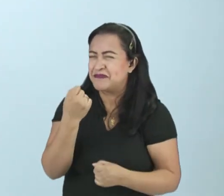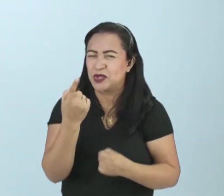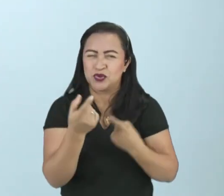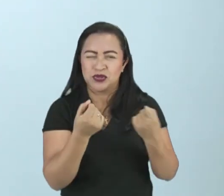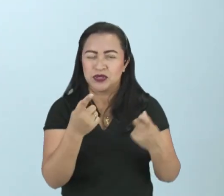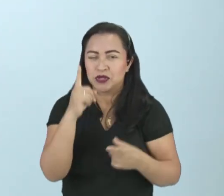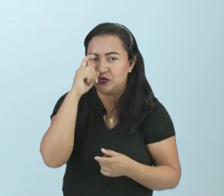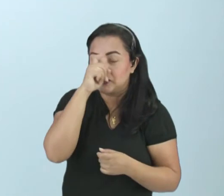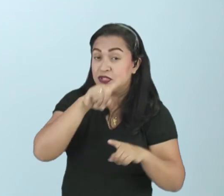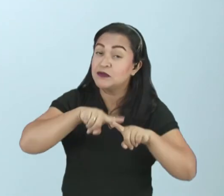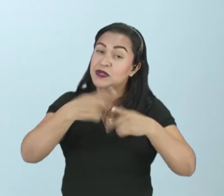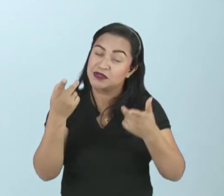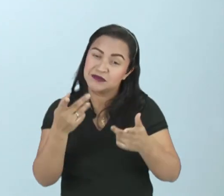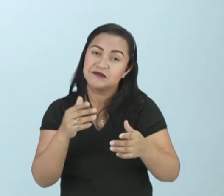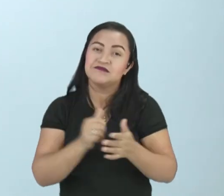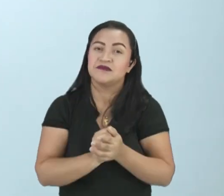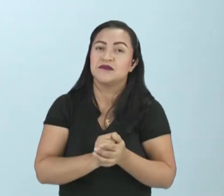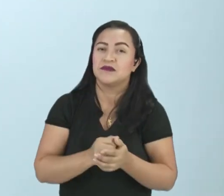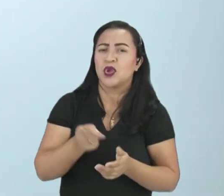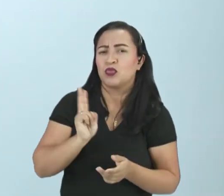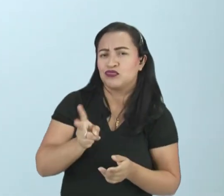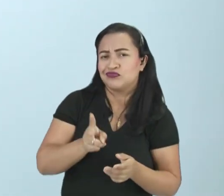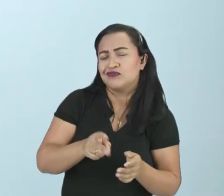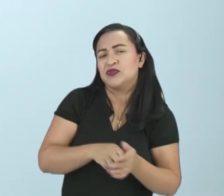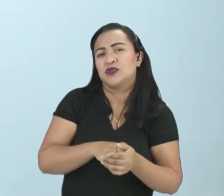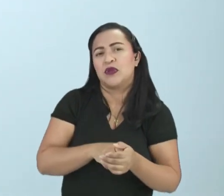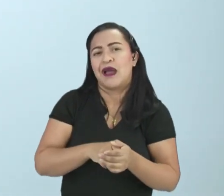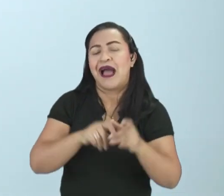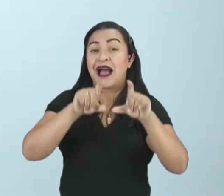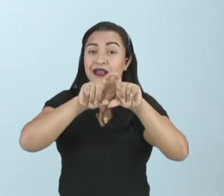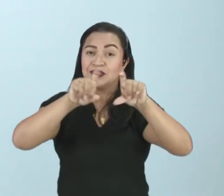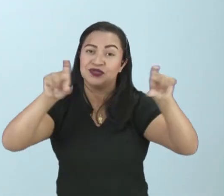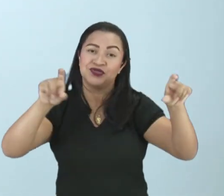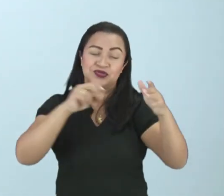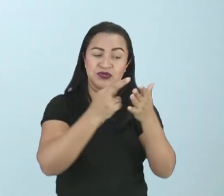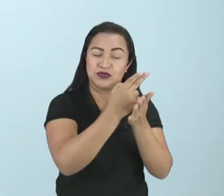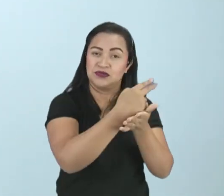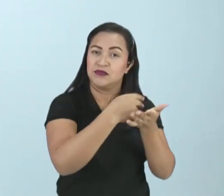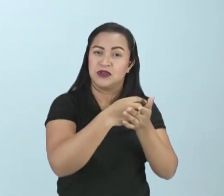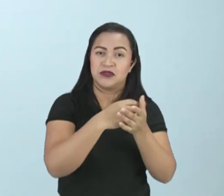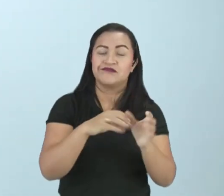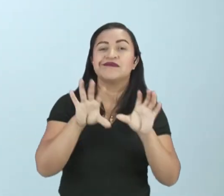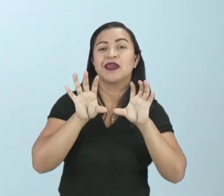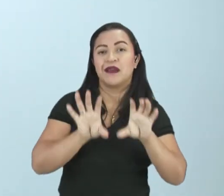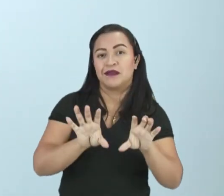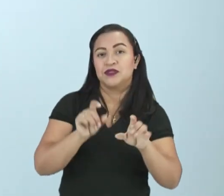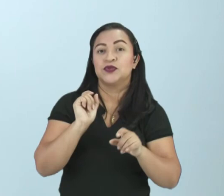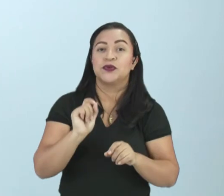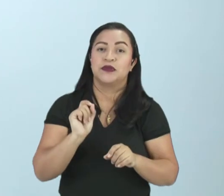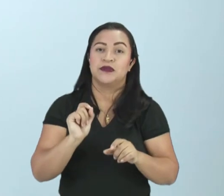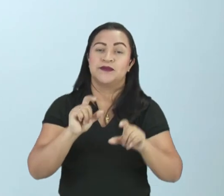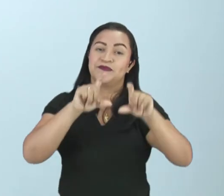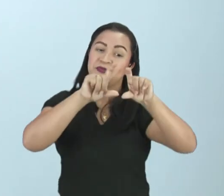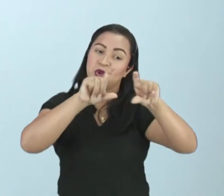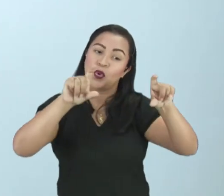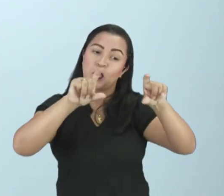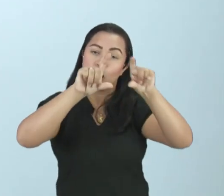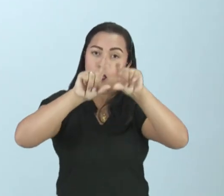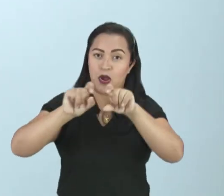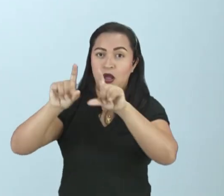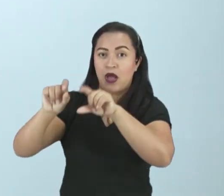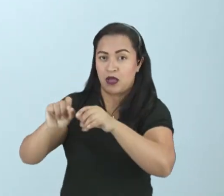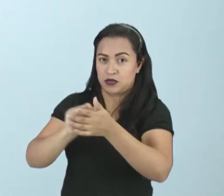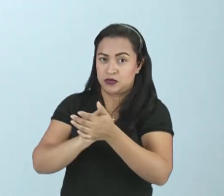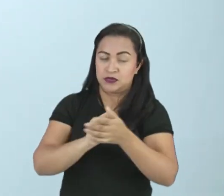dificuldade, tá certo? Então, as histórias em quadrinhos é basicamente isso, composta ali de quadros. Dentro